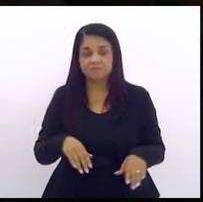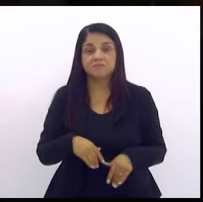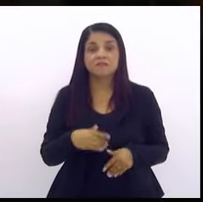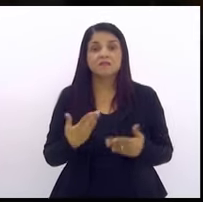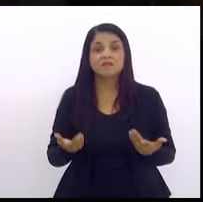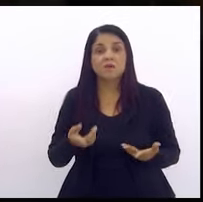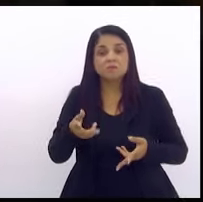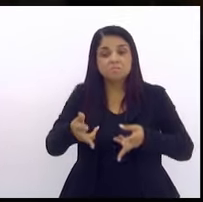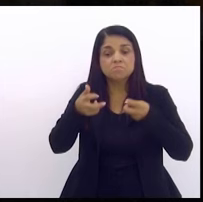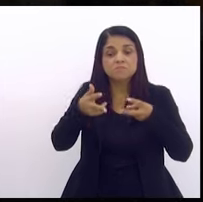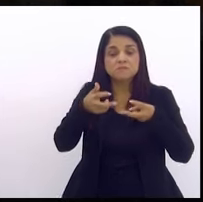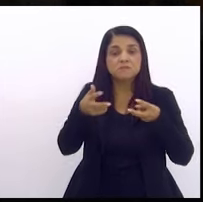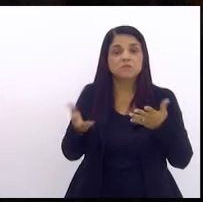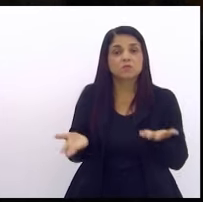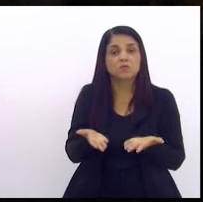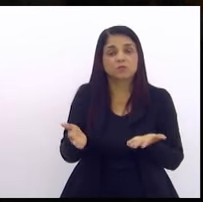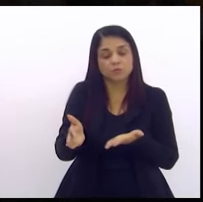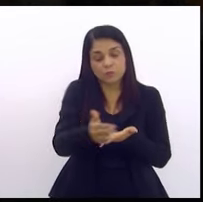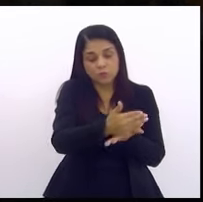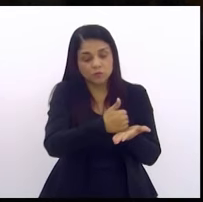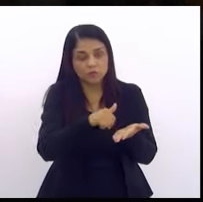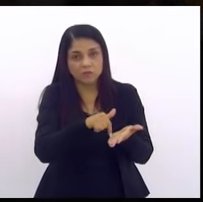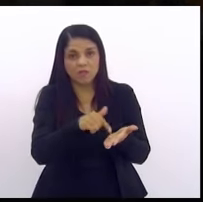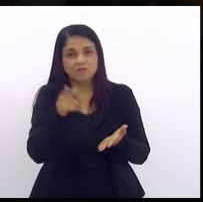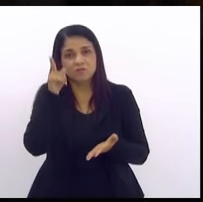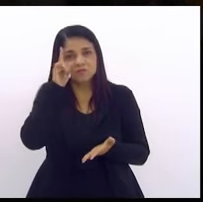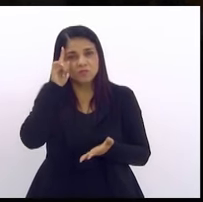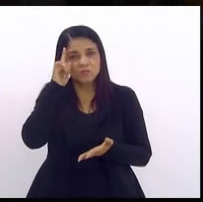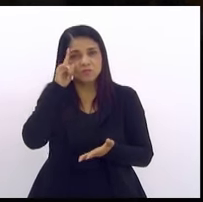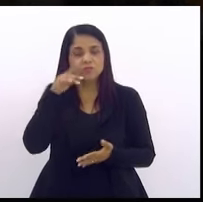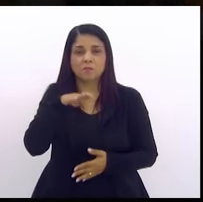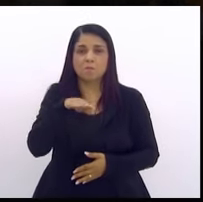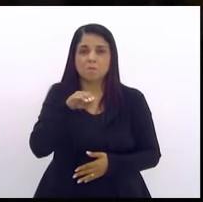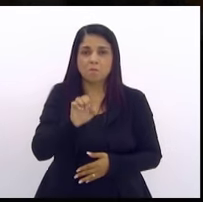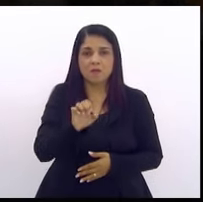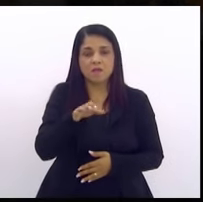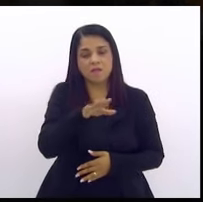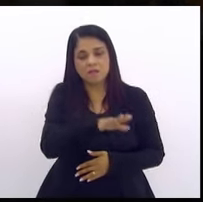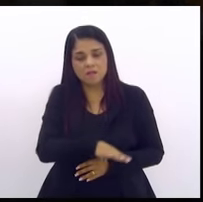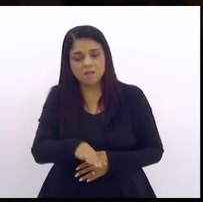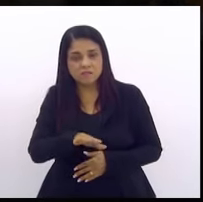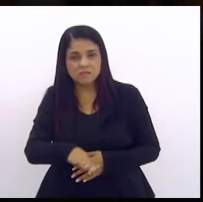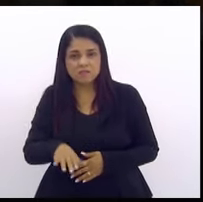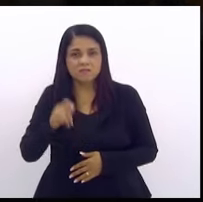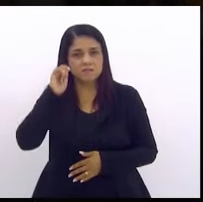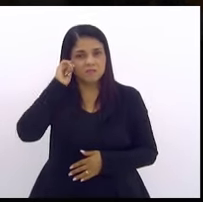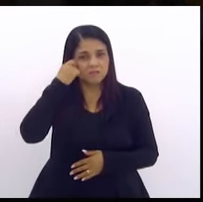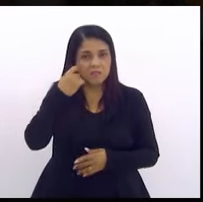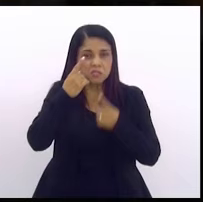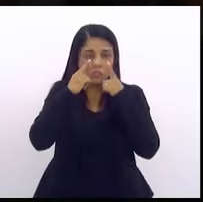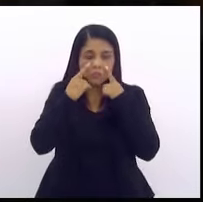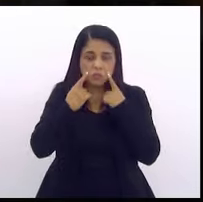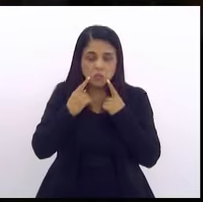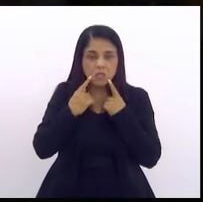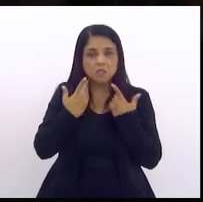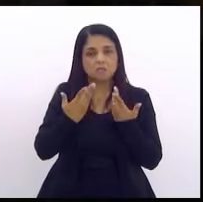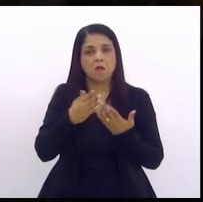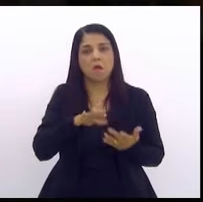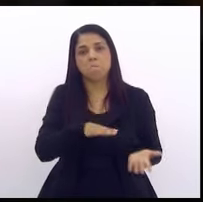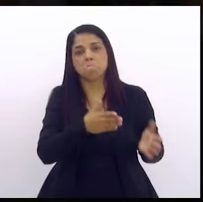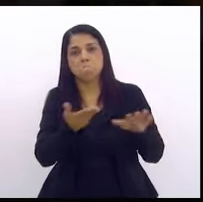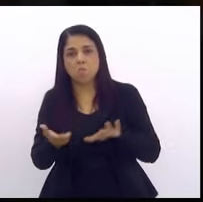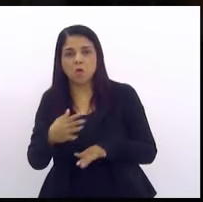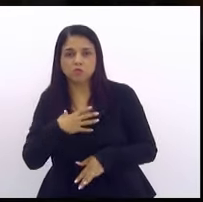vendo aqui, por esses dados, e todos os dias, mães de crianças negras chorando a sua perda aqui